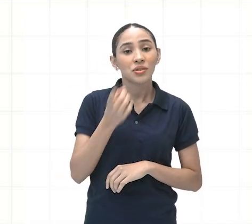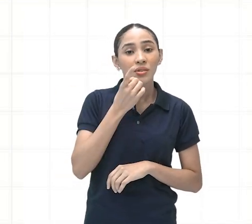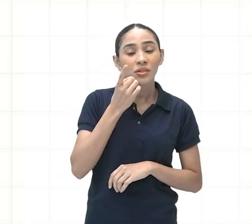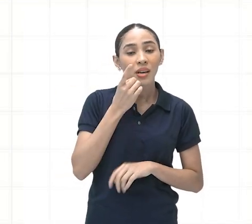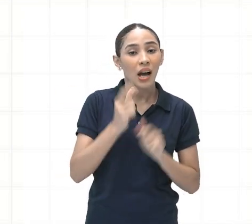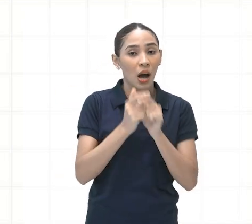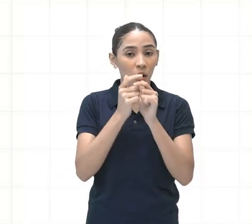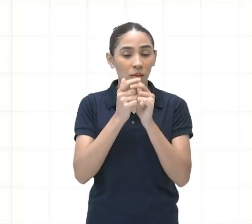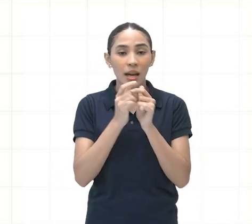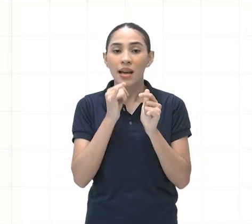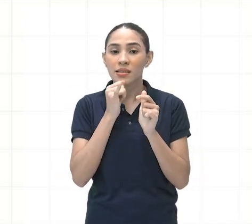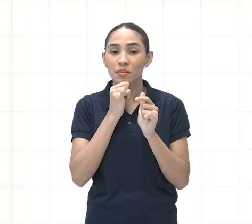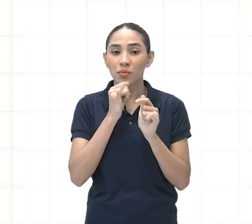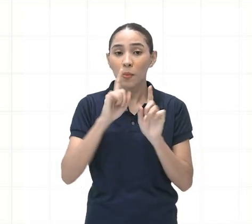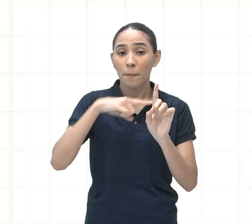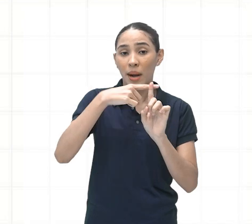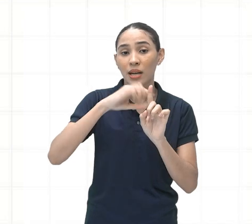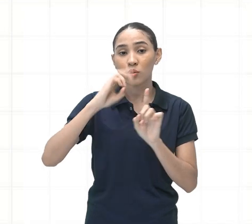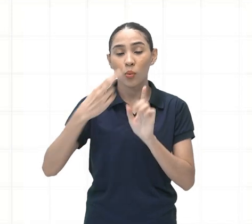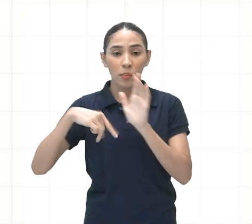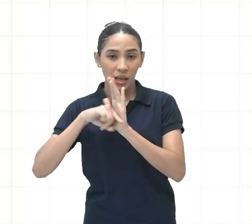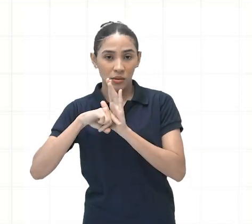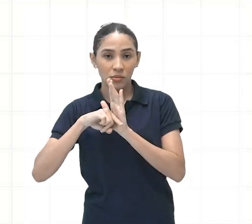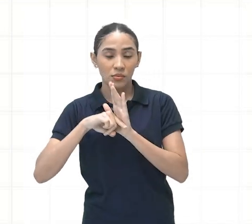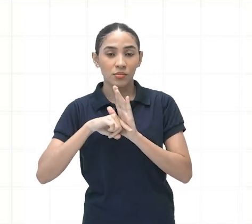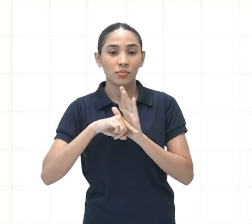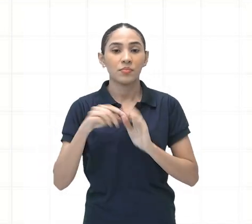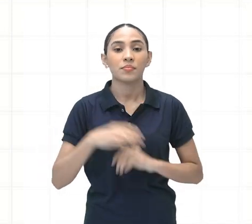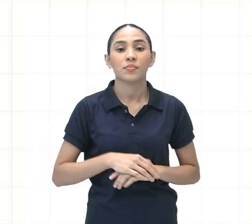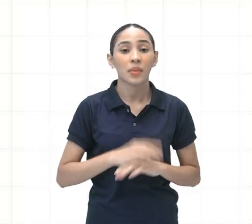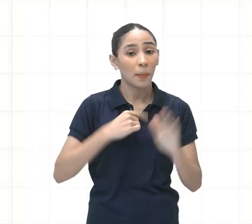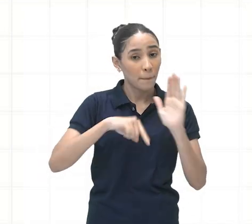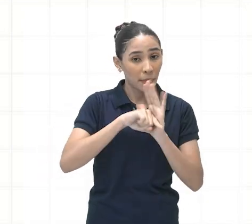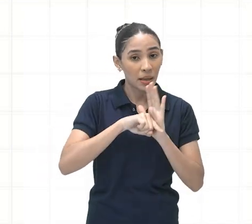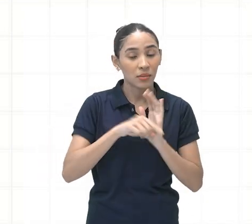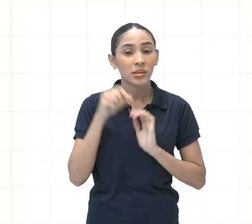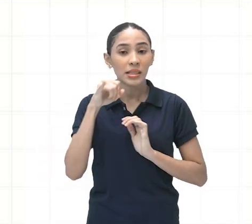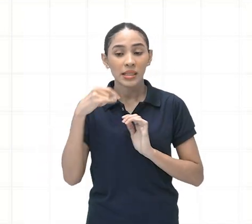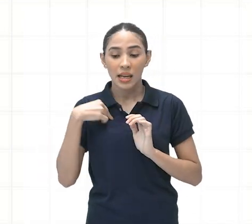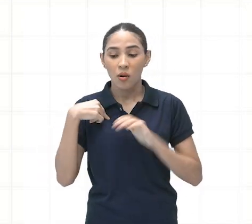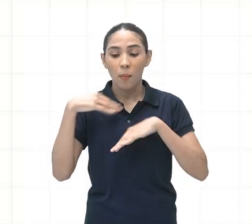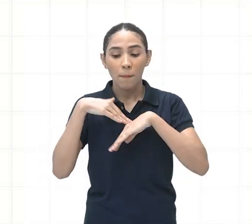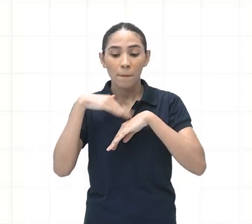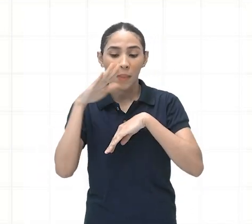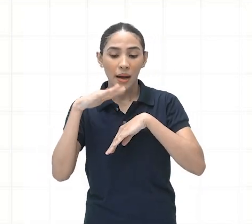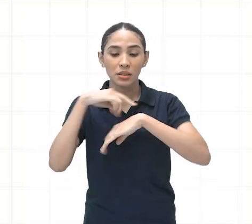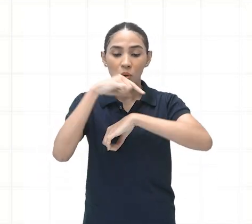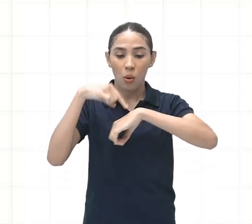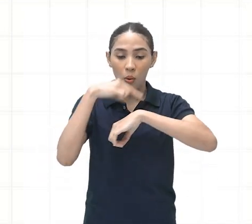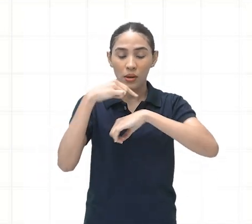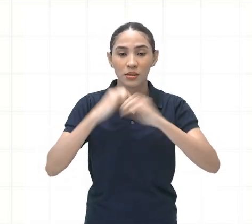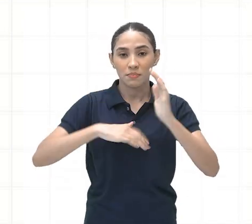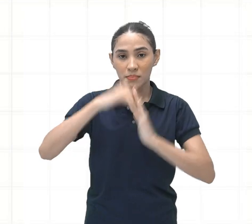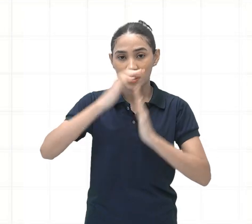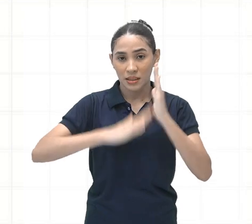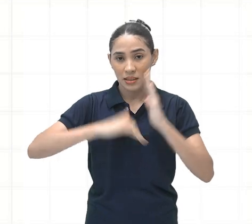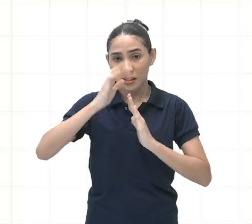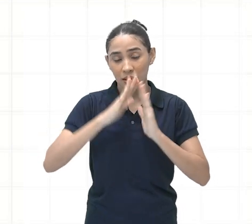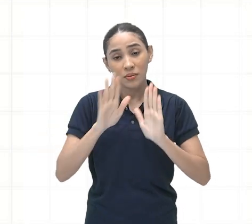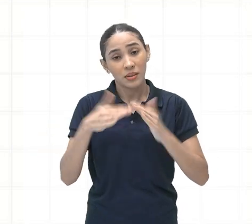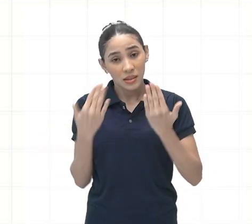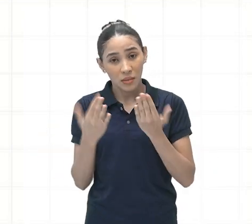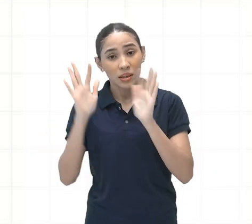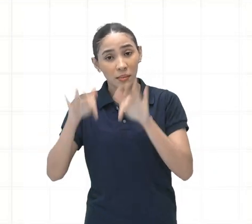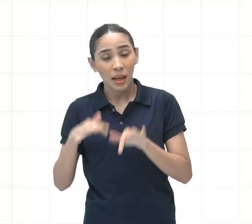ou diminuir? Pela lógica, tende a diminuir, porque se eu passo mais tempo pintando, logo eu vou